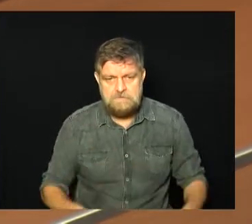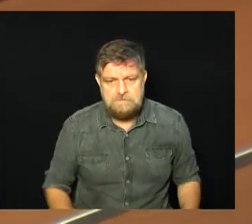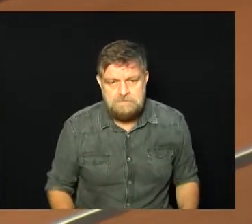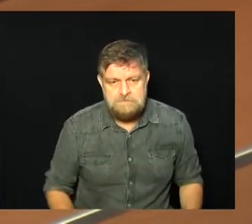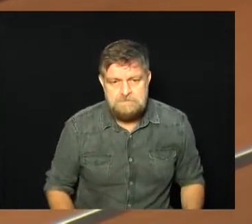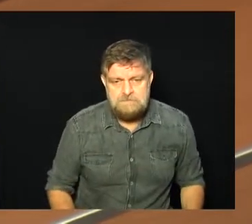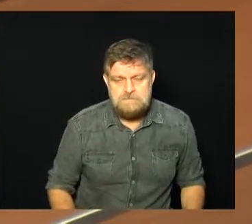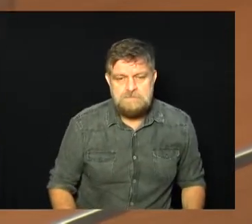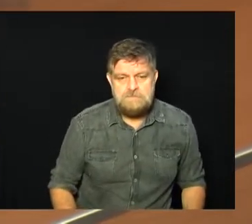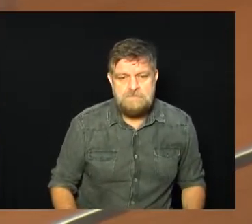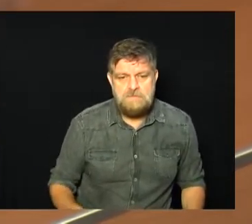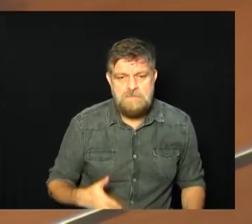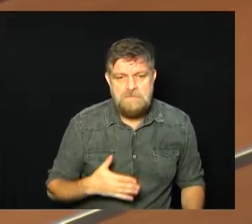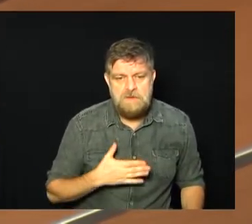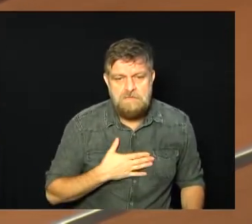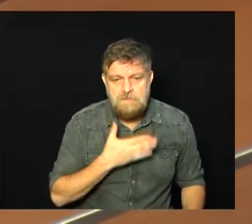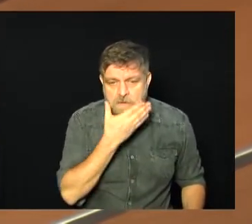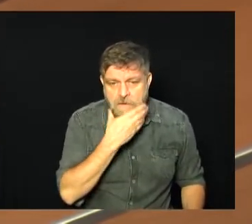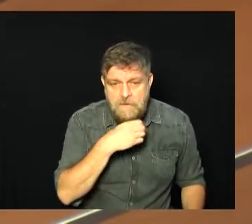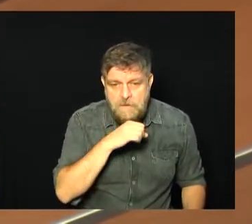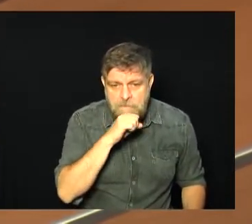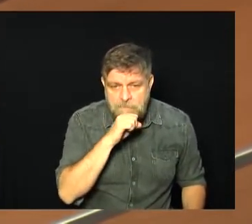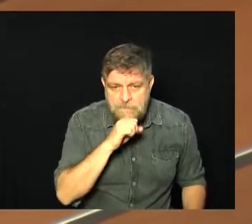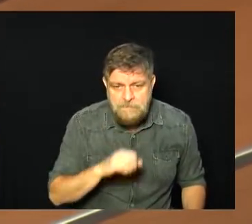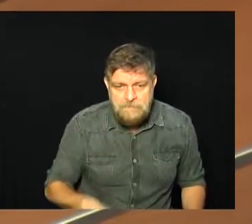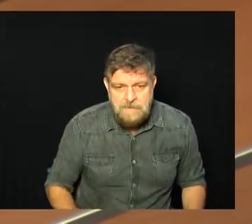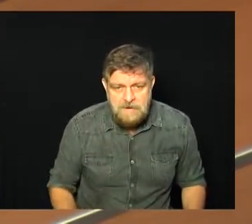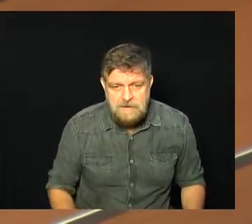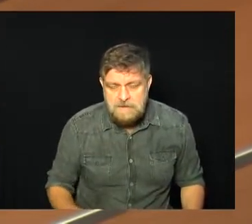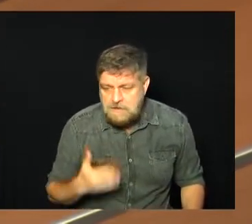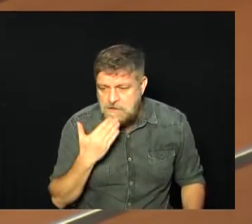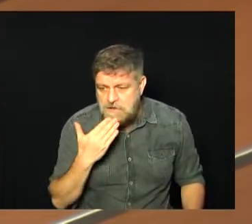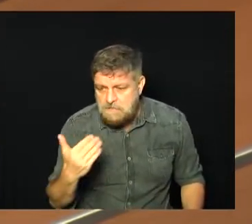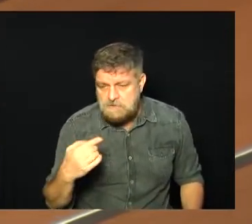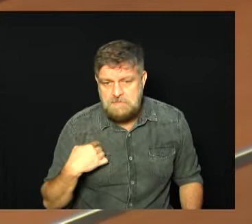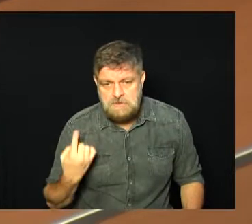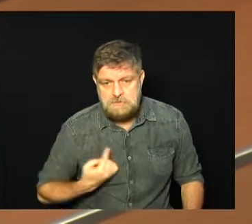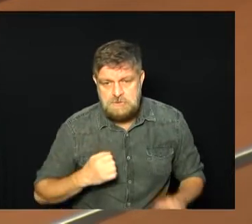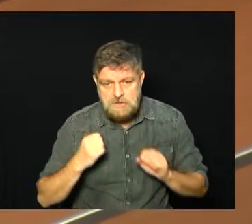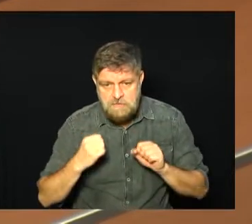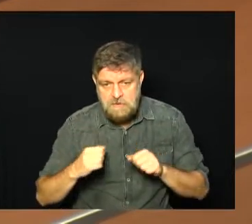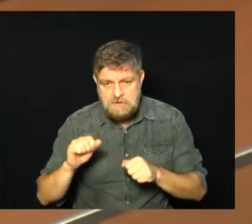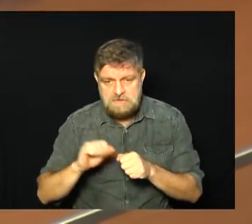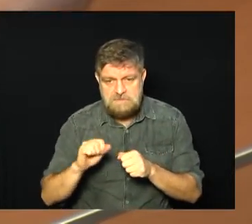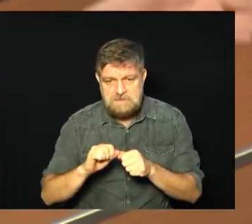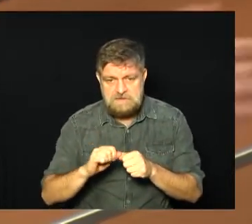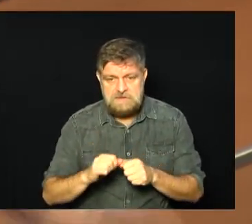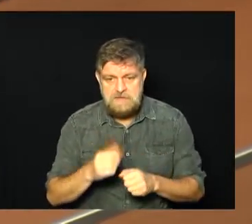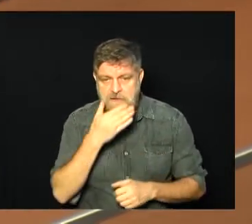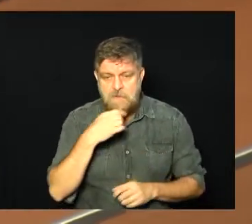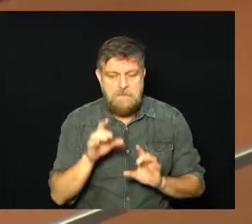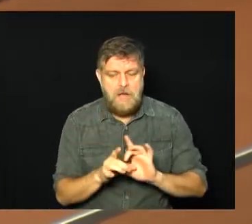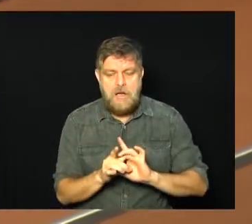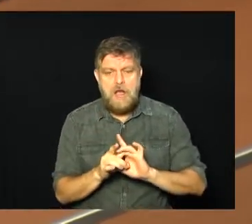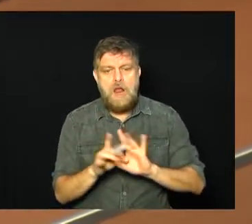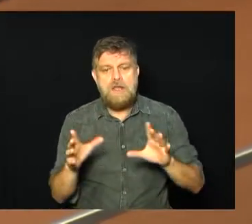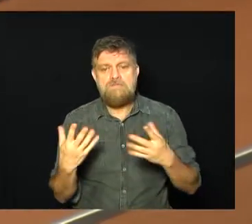única coisa que eles fizeram, meu pai, Vasco, posso fazer, podemos fazer o parque ali? Pode, não tem problema nenhum.